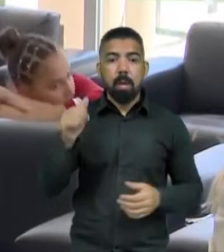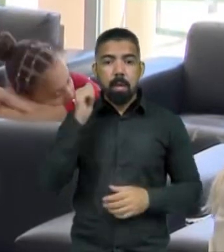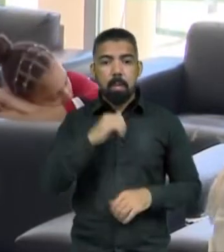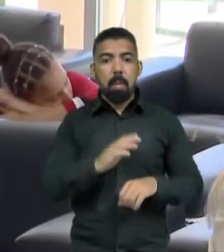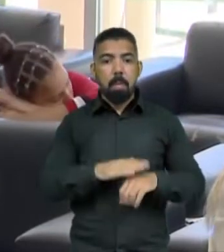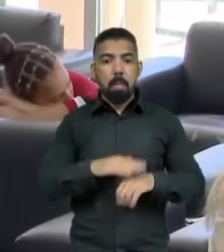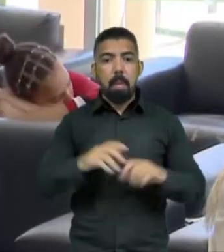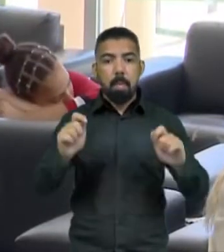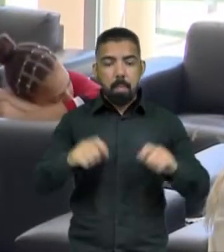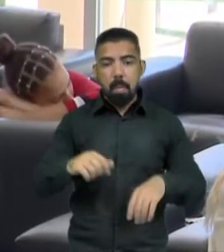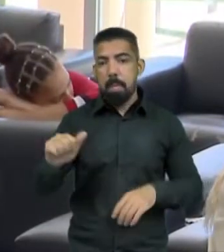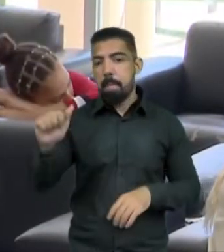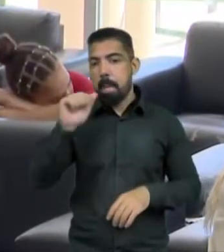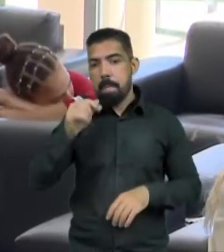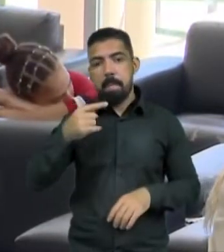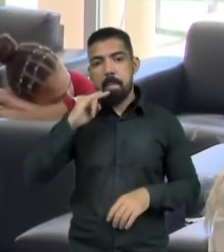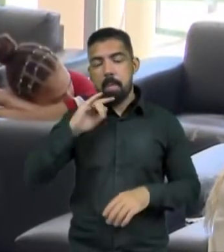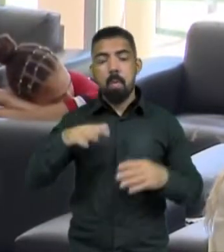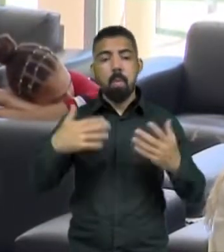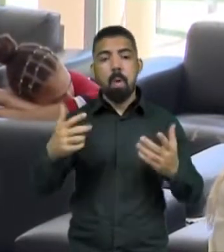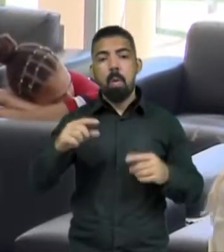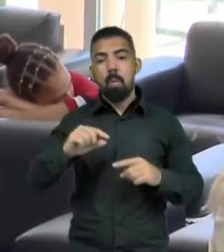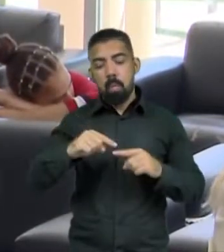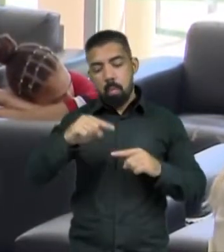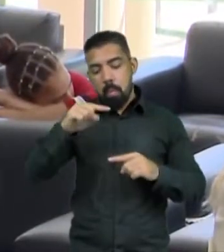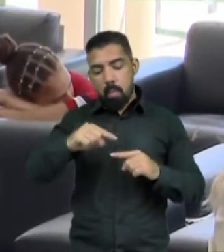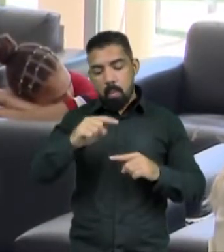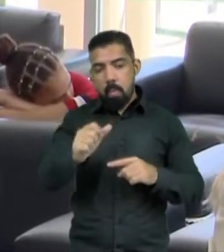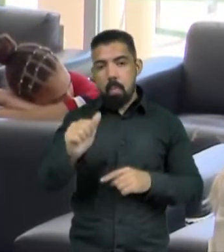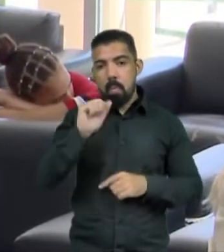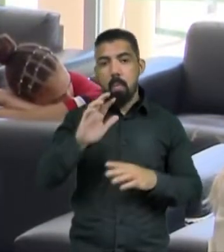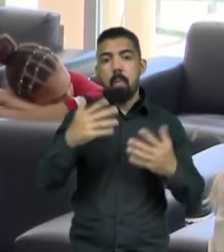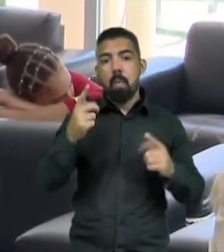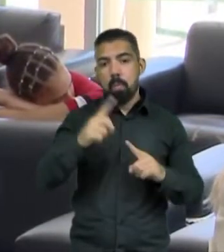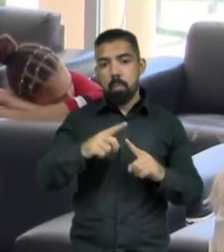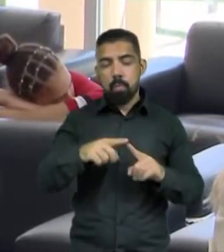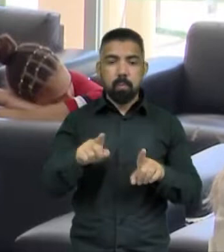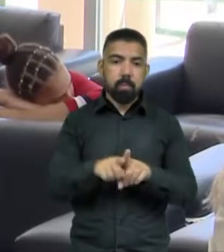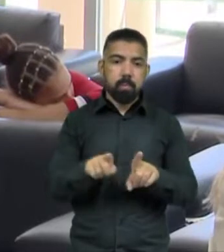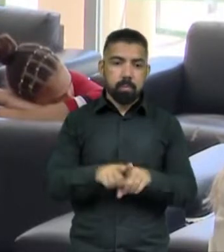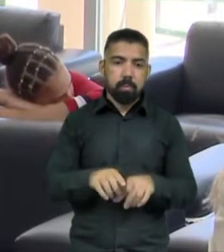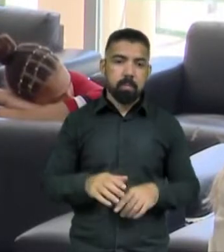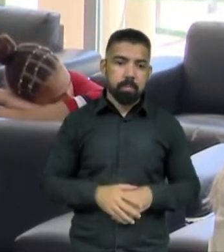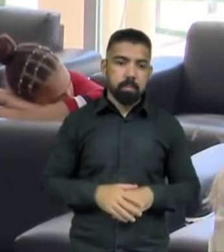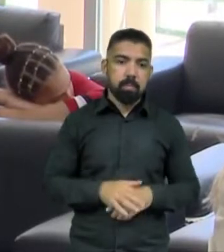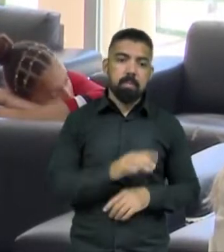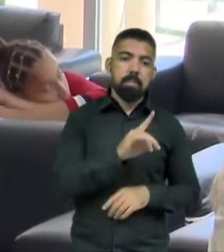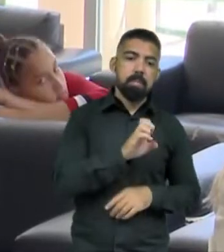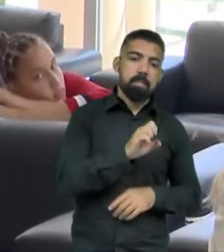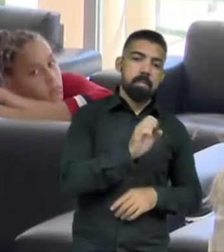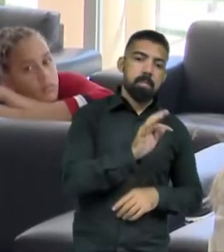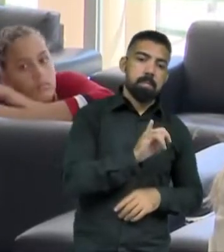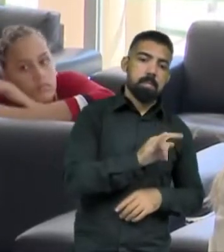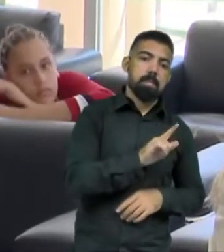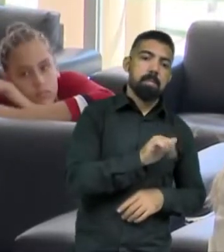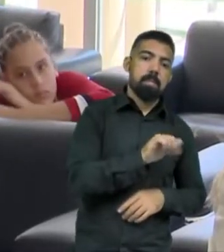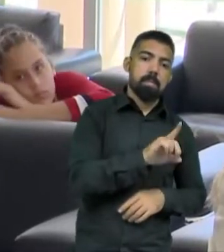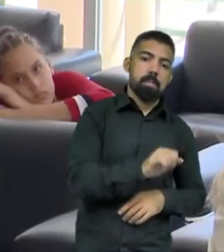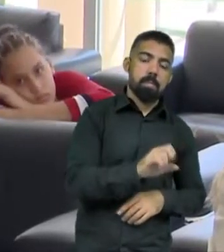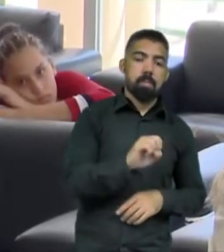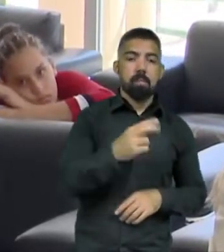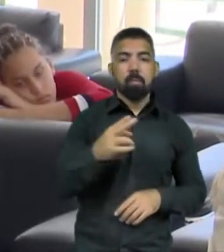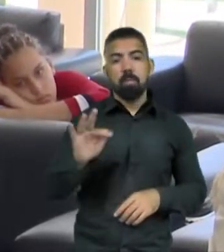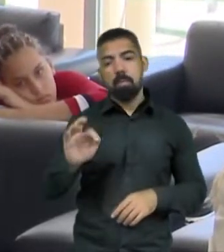usar, qual quantidade e o tipo de álcool, se bebida destilada, bebida fermentada. Então, como a gente